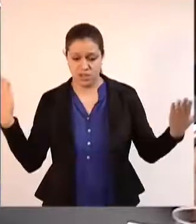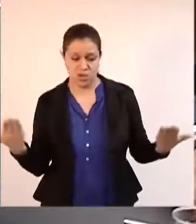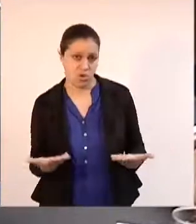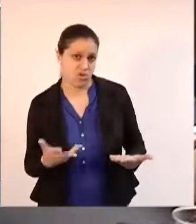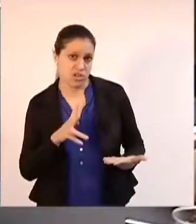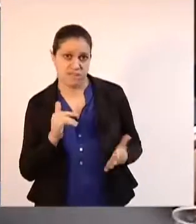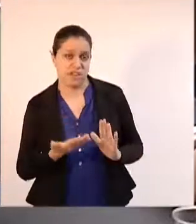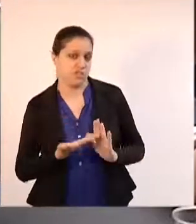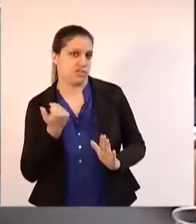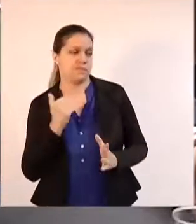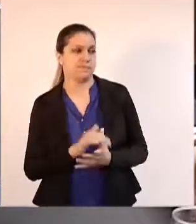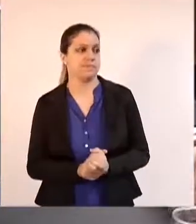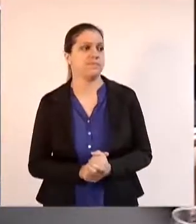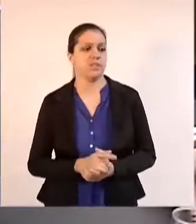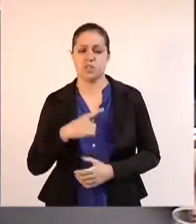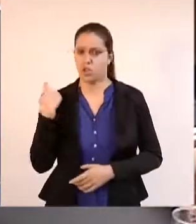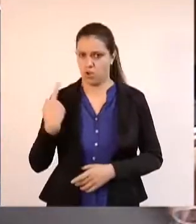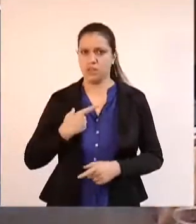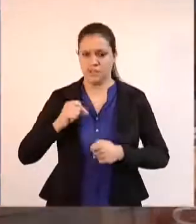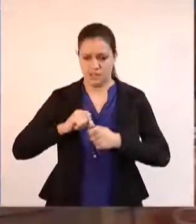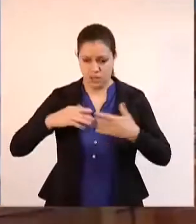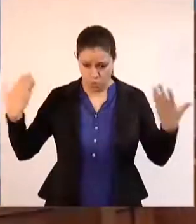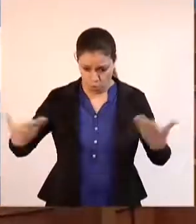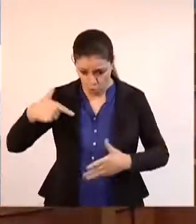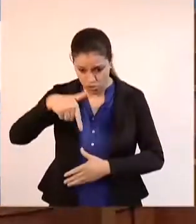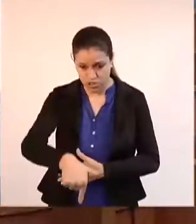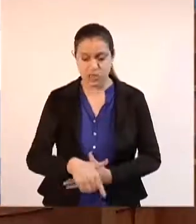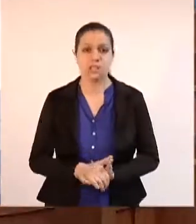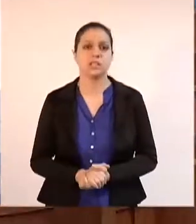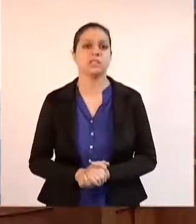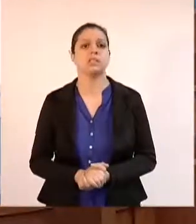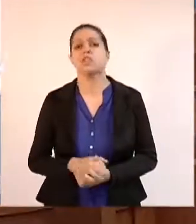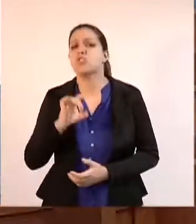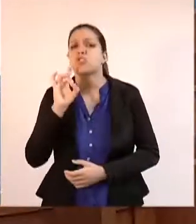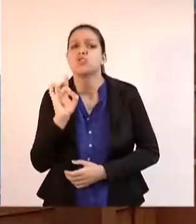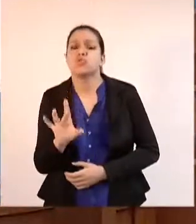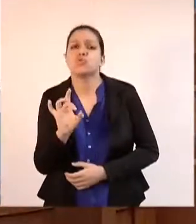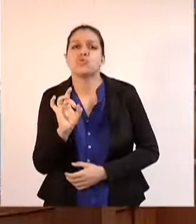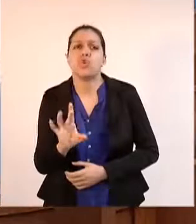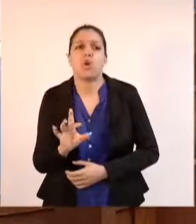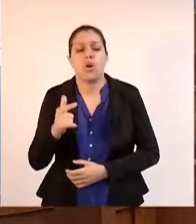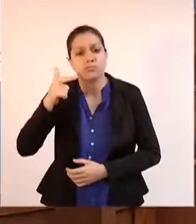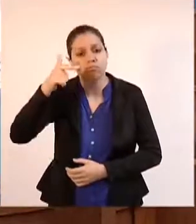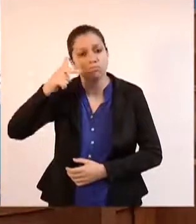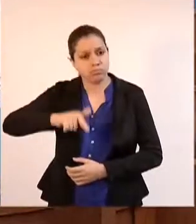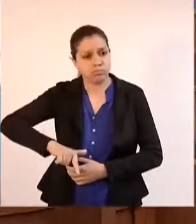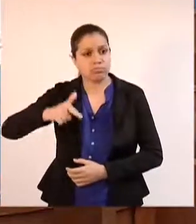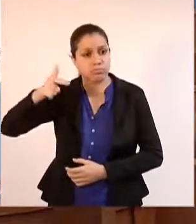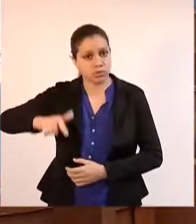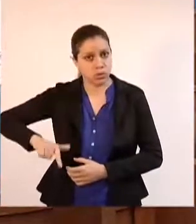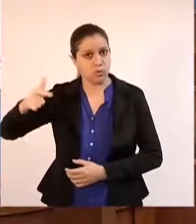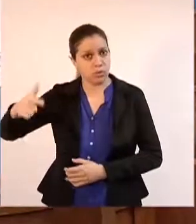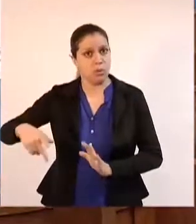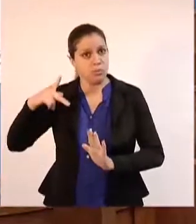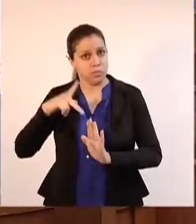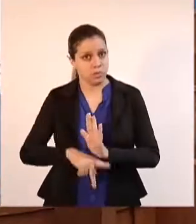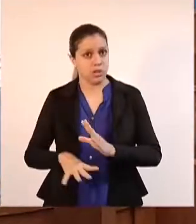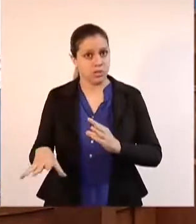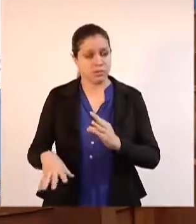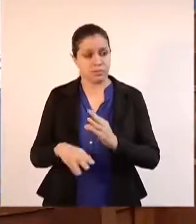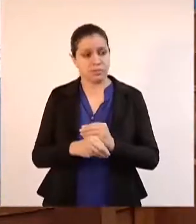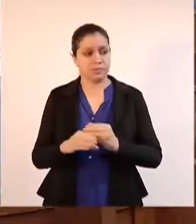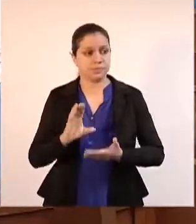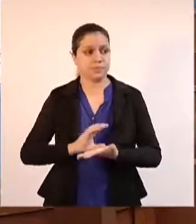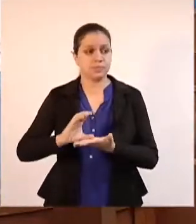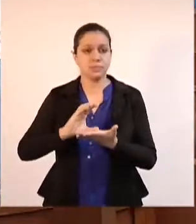tirá-los. O que nós estamos fazendo aqui hoje é apenas, ao repetir esse projeto de emenda